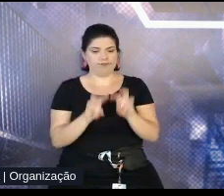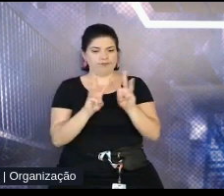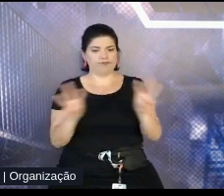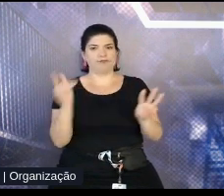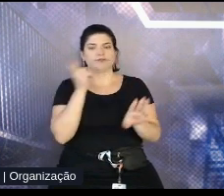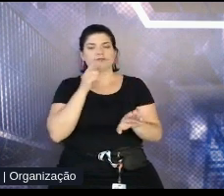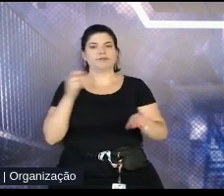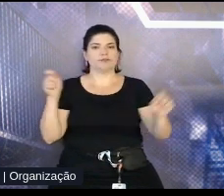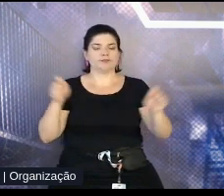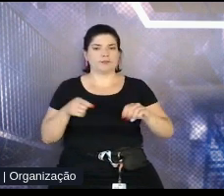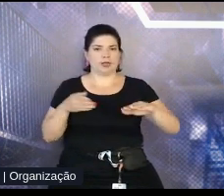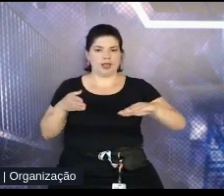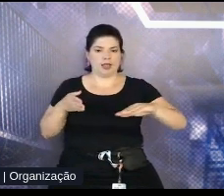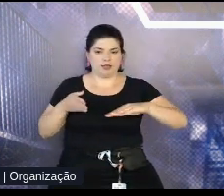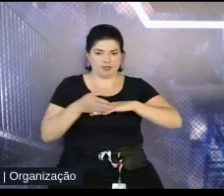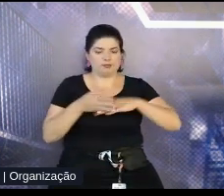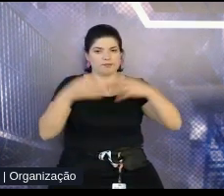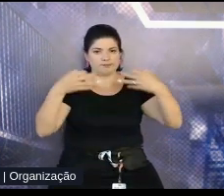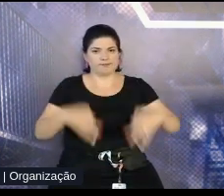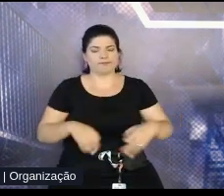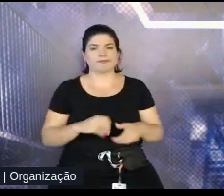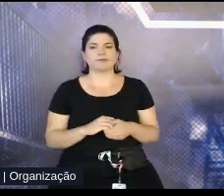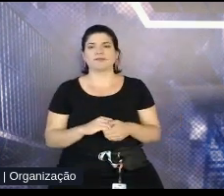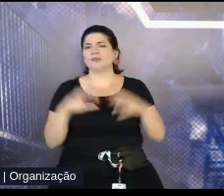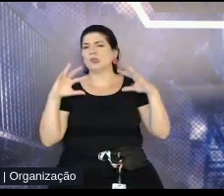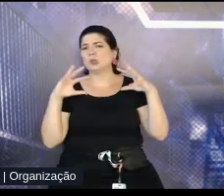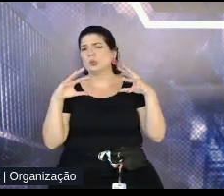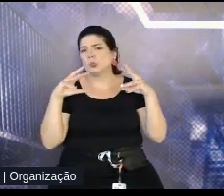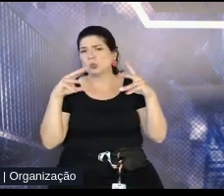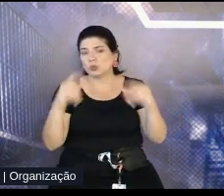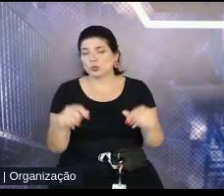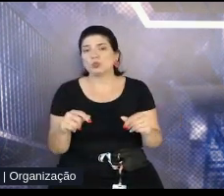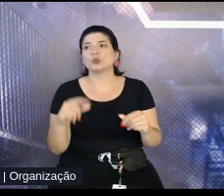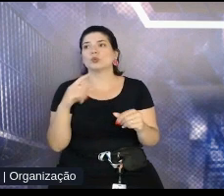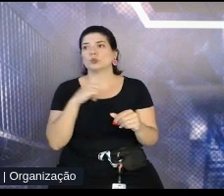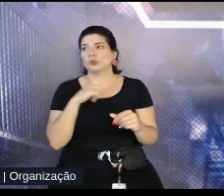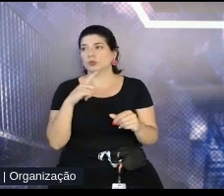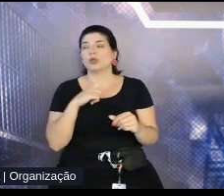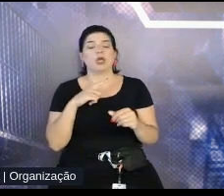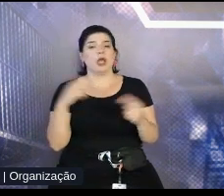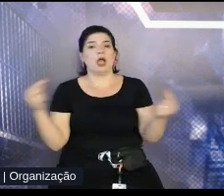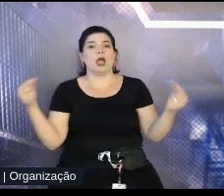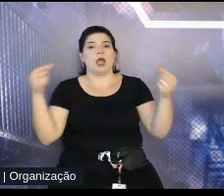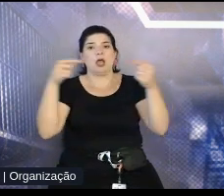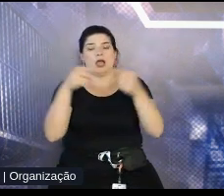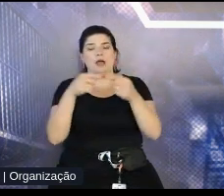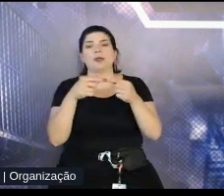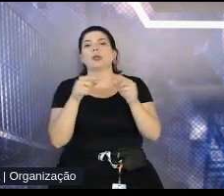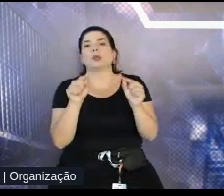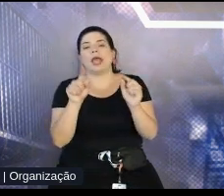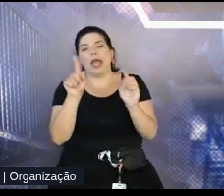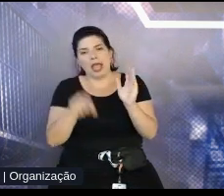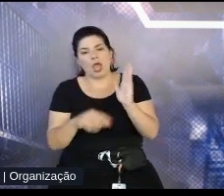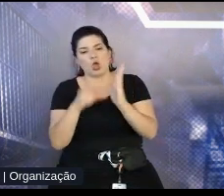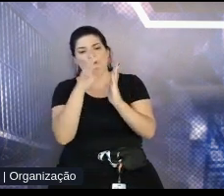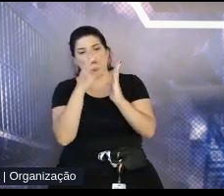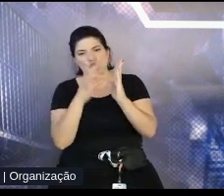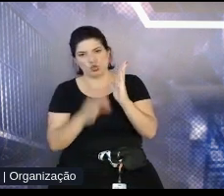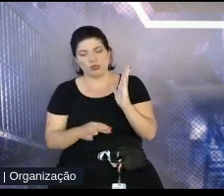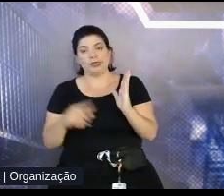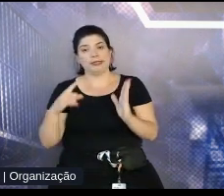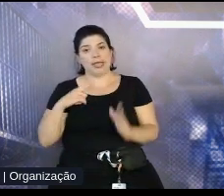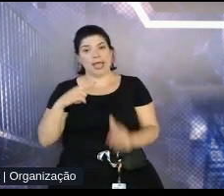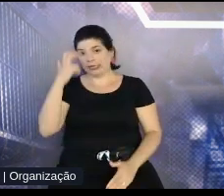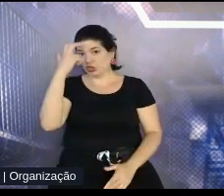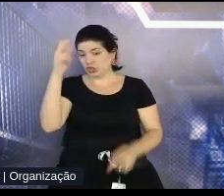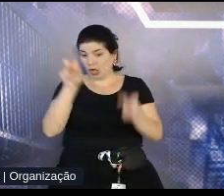ali de forma interessante. Então, tudo isso a nível de linter, tudo isso a nível de análise estática de código, a inteligência computacional